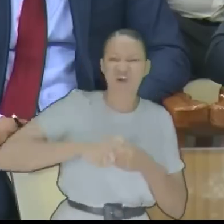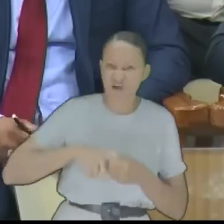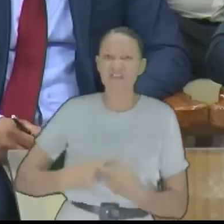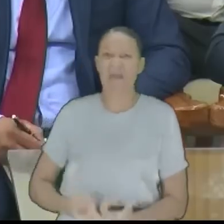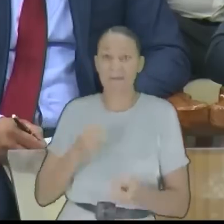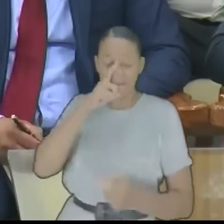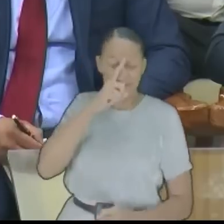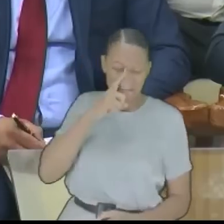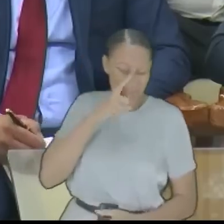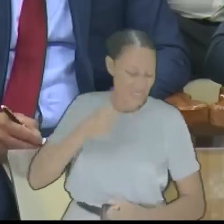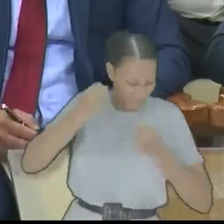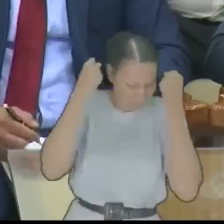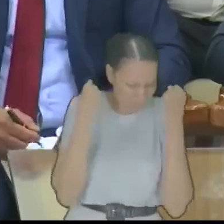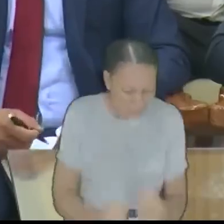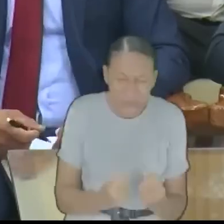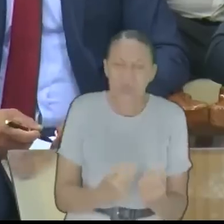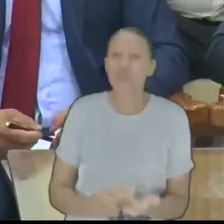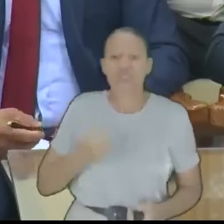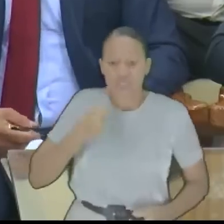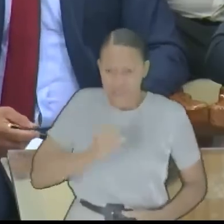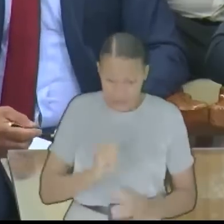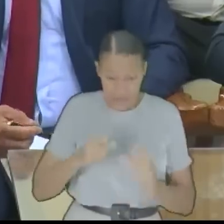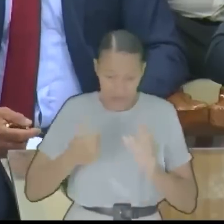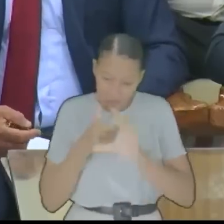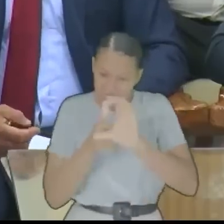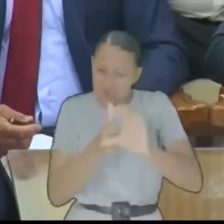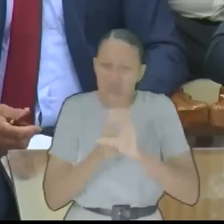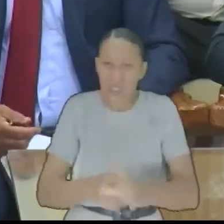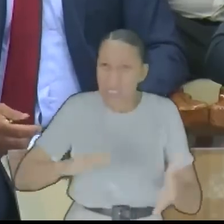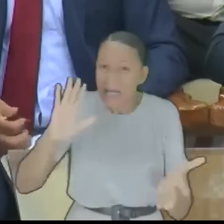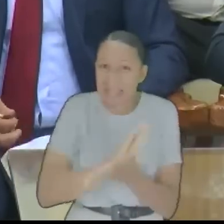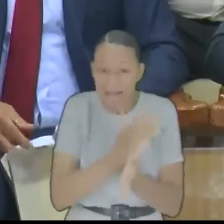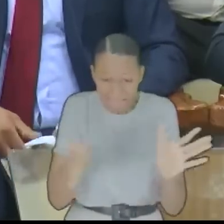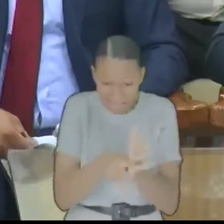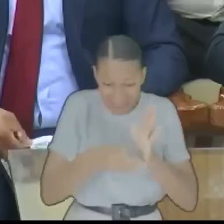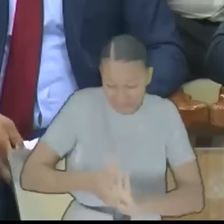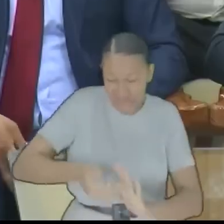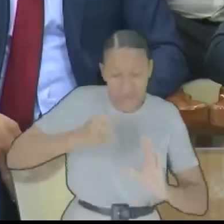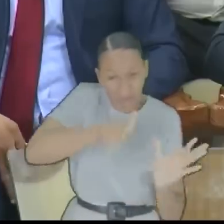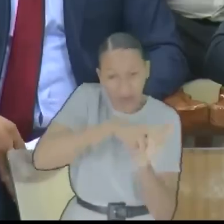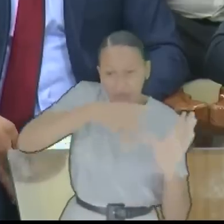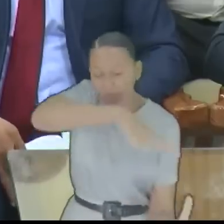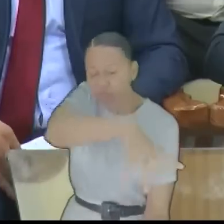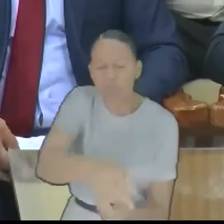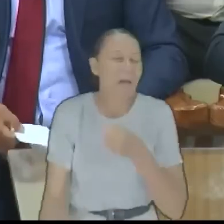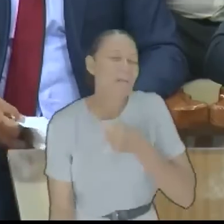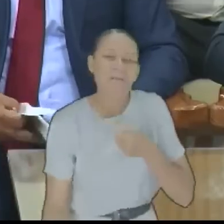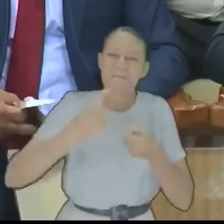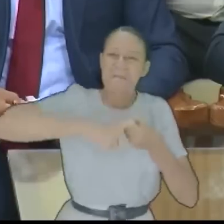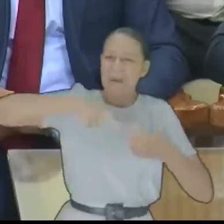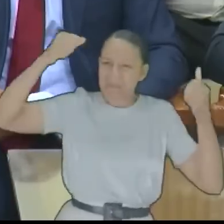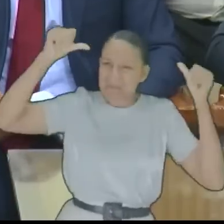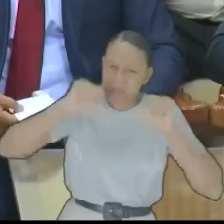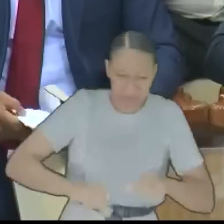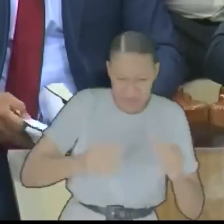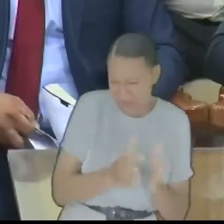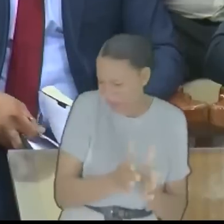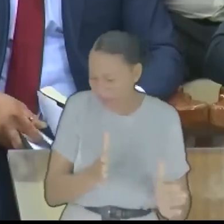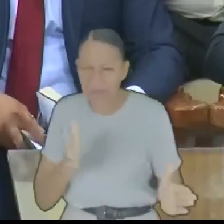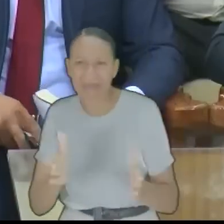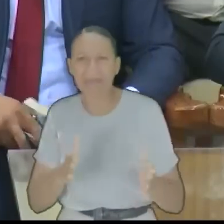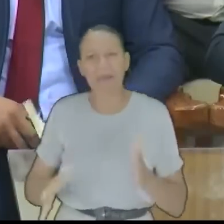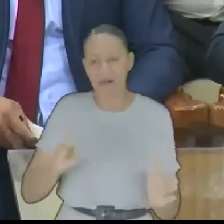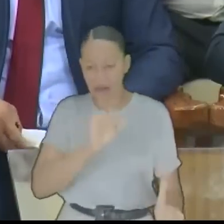barbárie. Se o cristianismo for varrido da terra, nós vamos voltar ao pior do que o tempo do